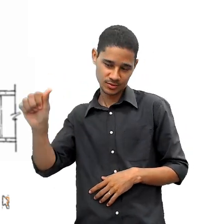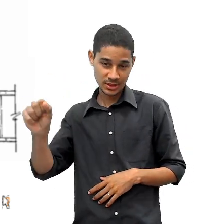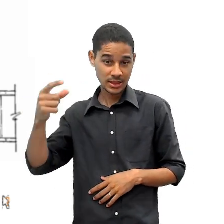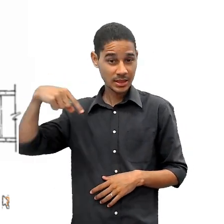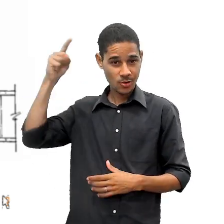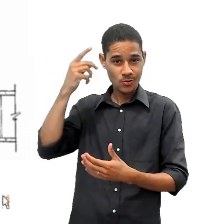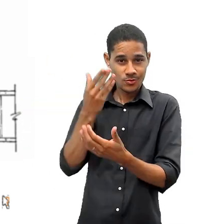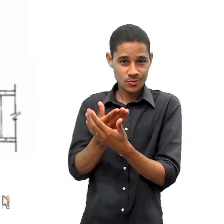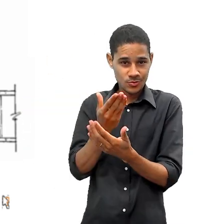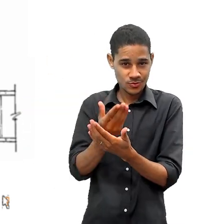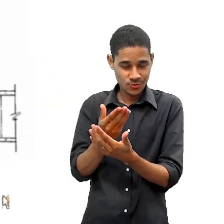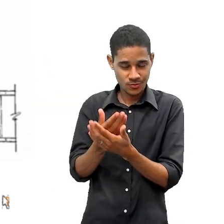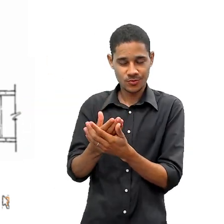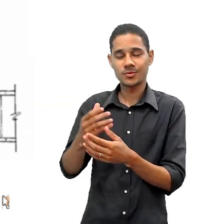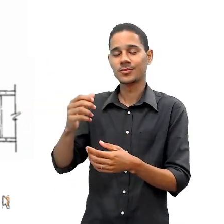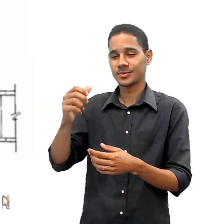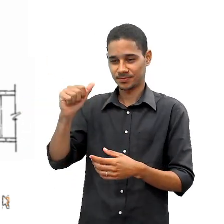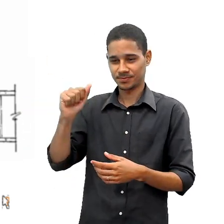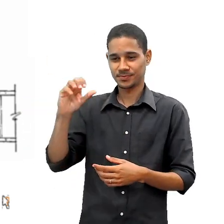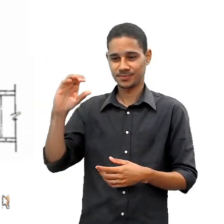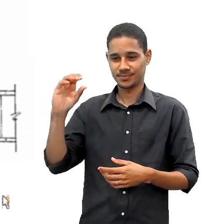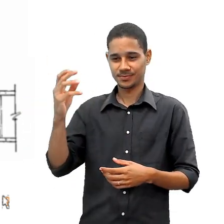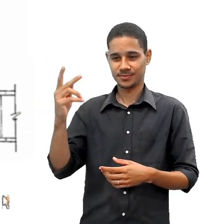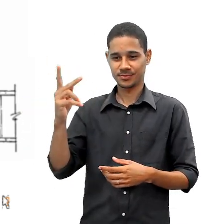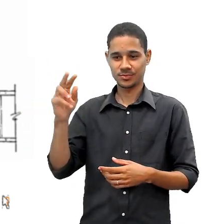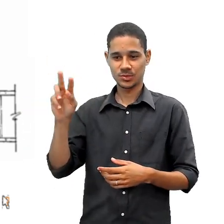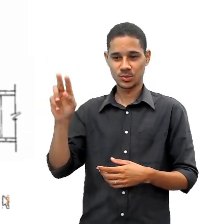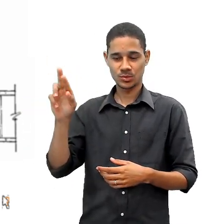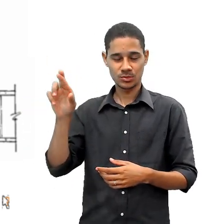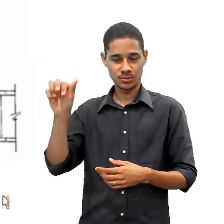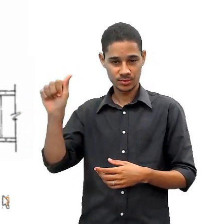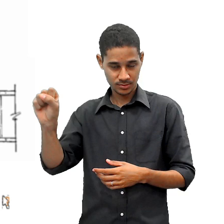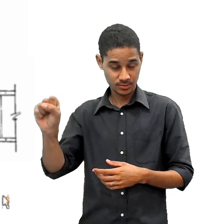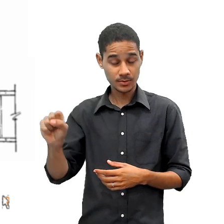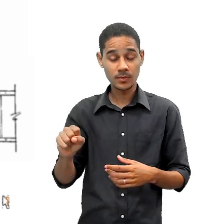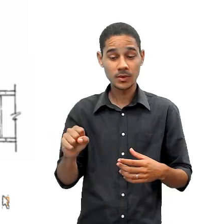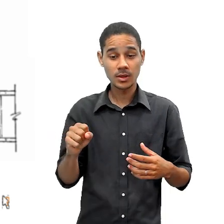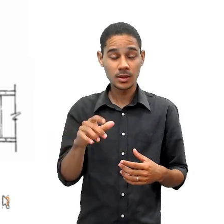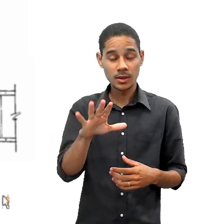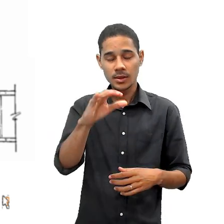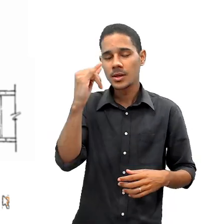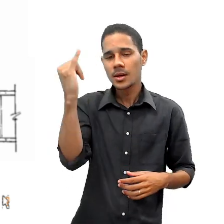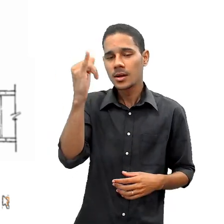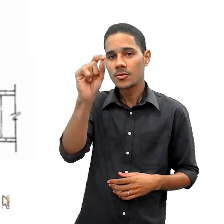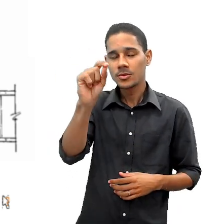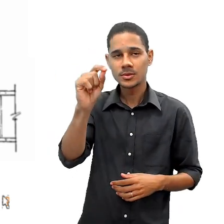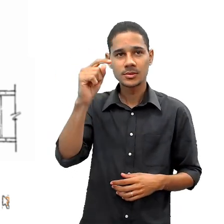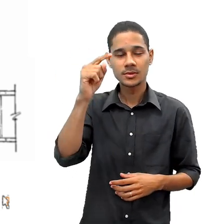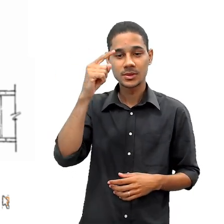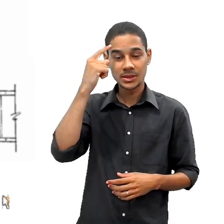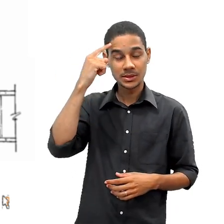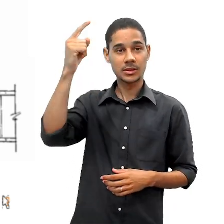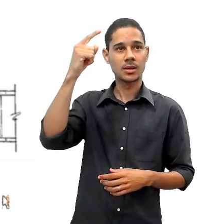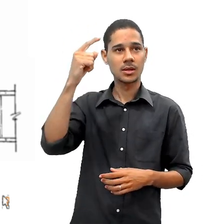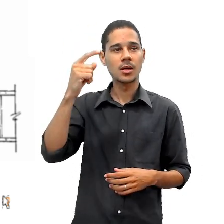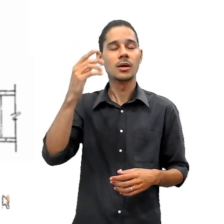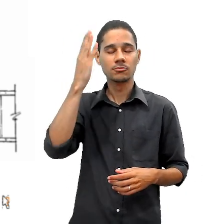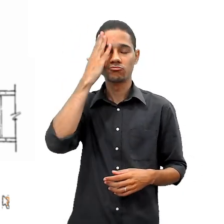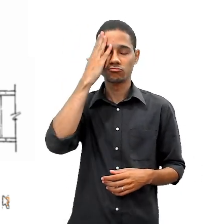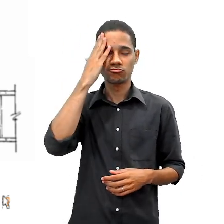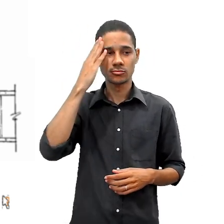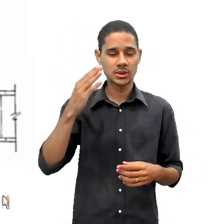que são definidas por normas, né? Então, é muito importante a gente saber como é que fica esse